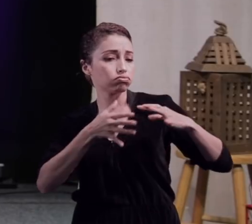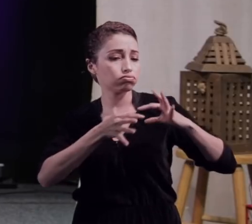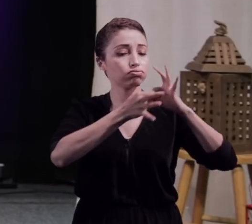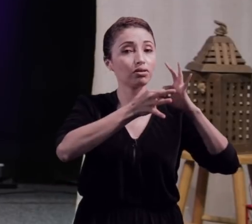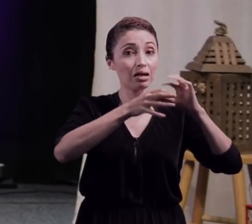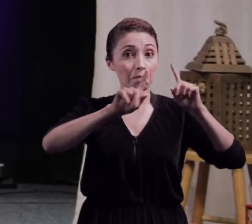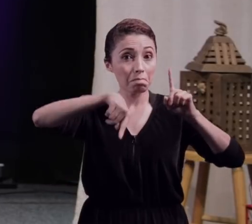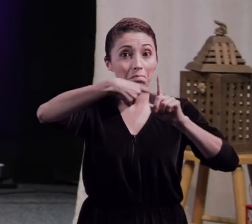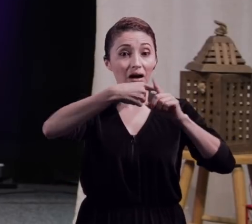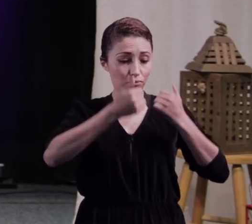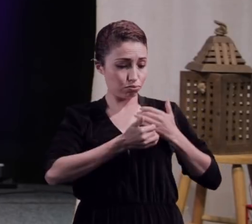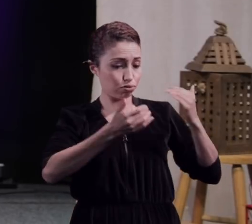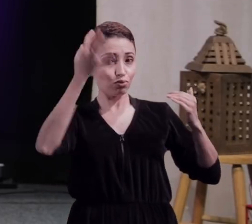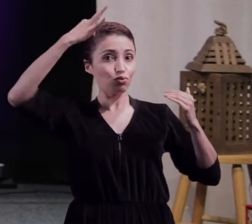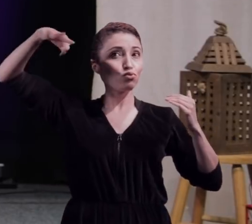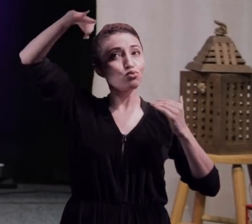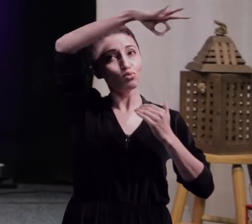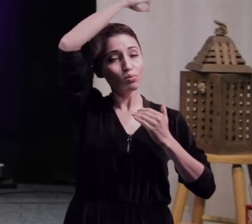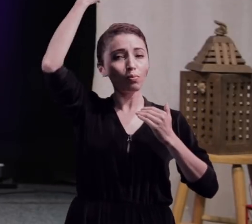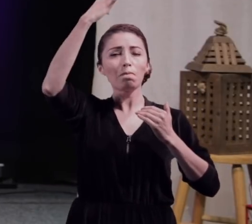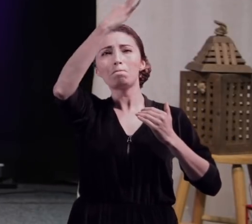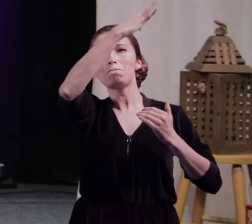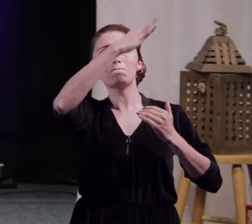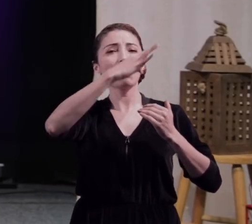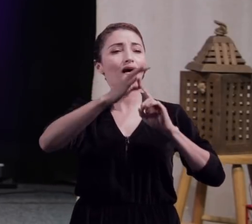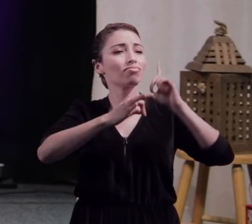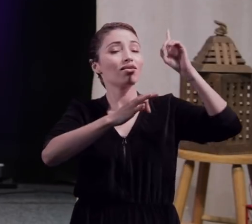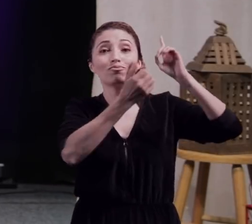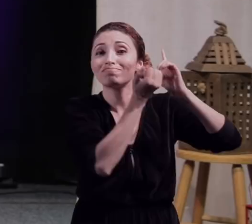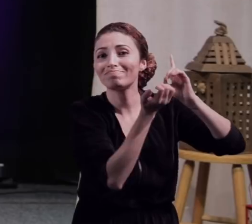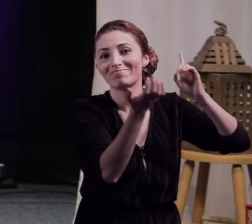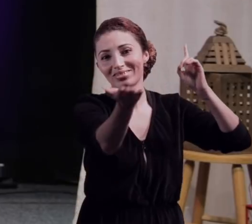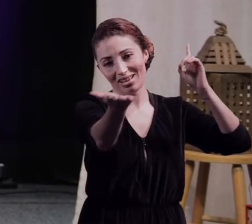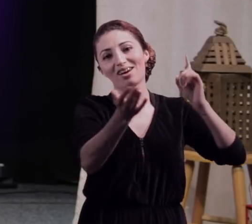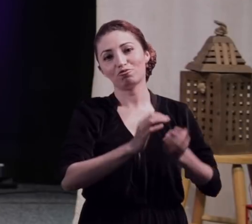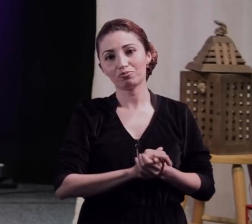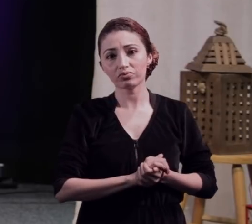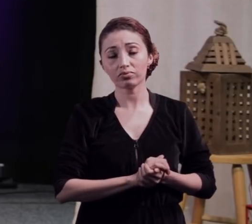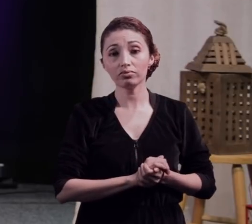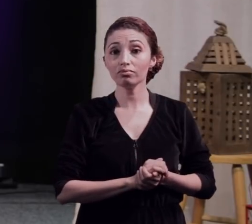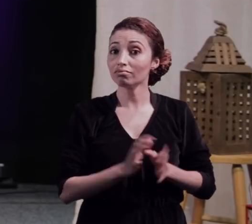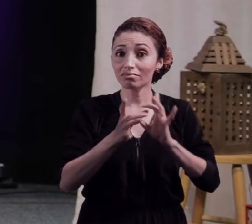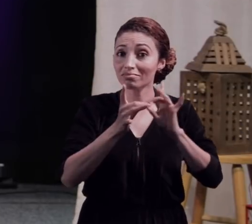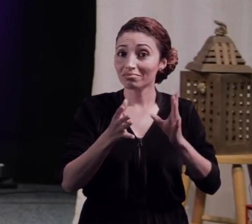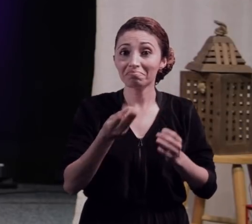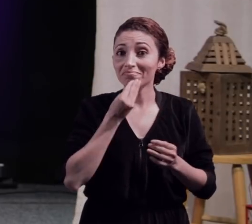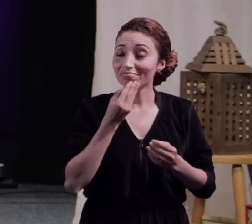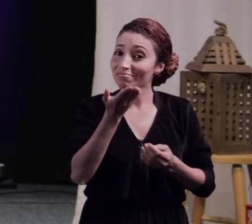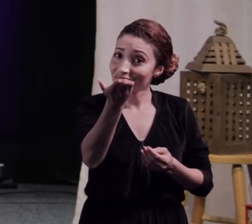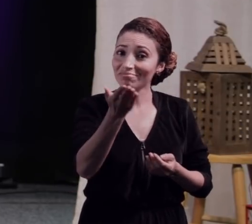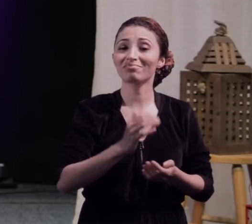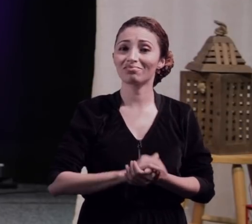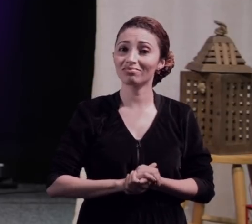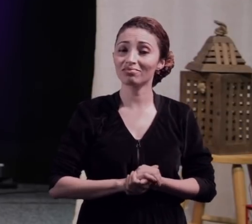Jesus, como a habitação do Espírito Santo, é algo que procede, que provém de Deus. E é algo